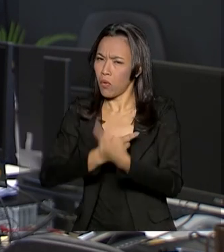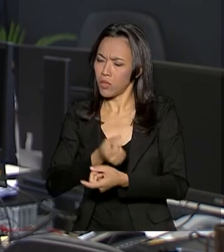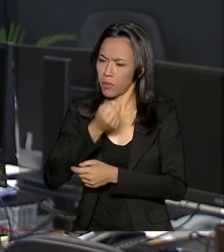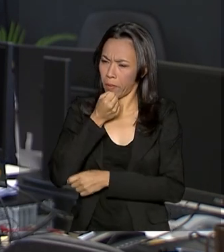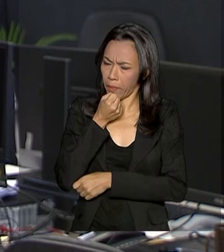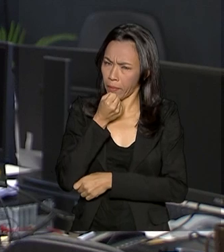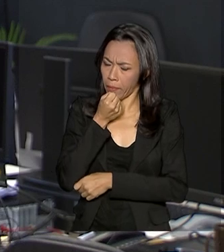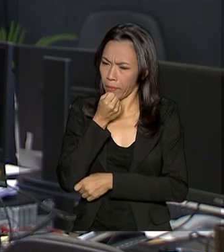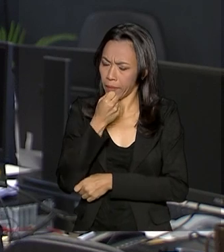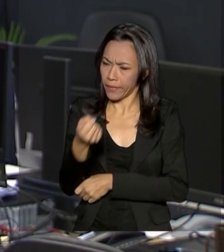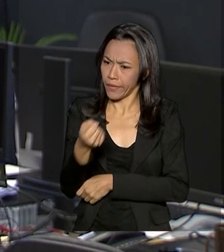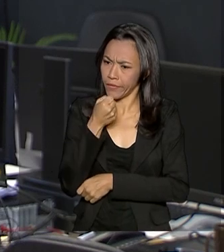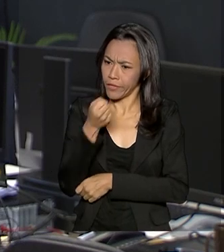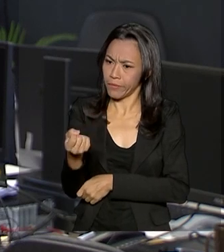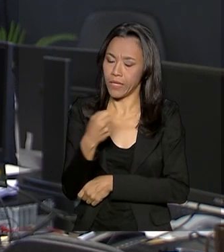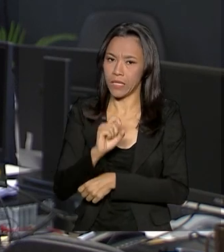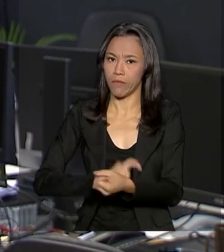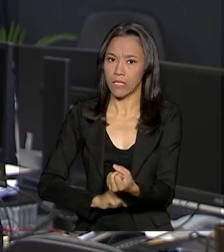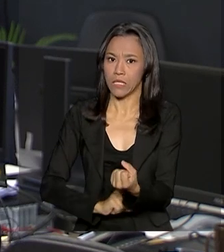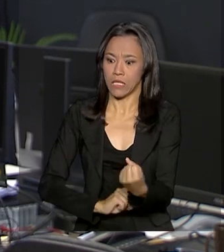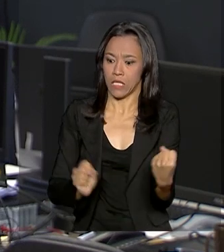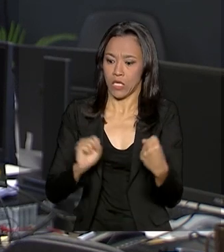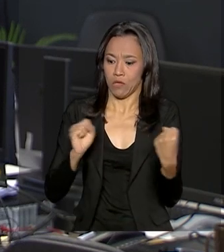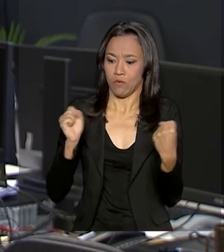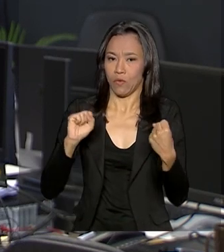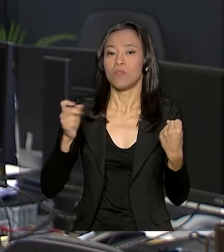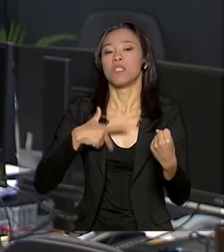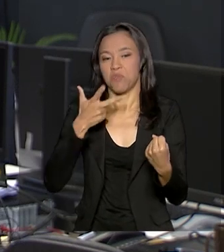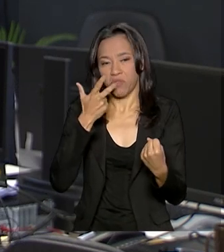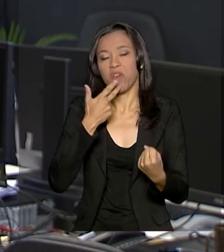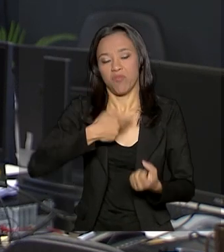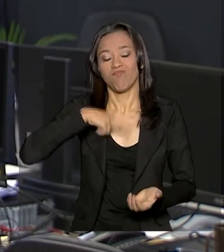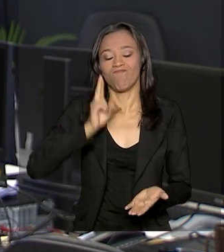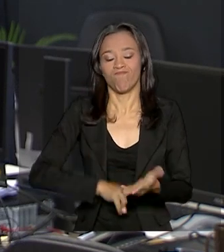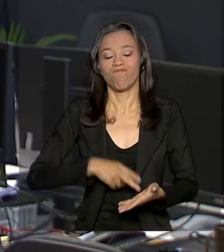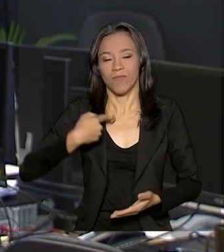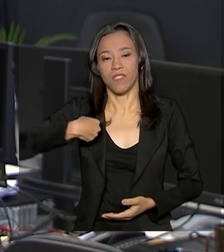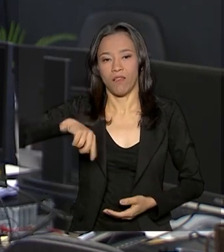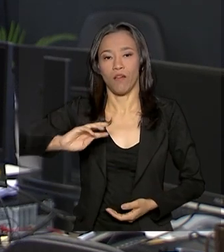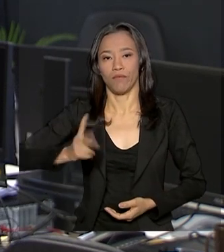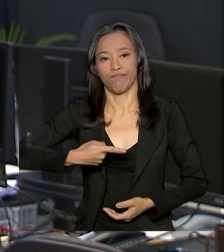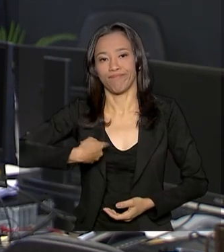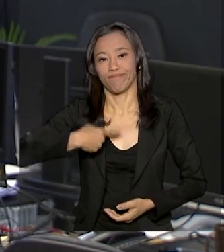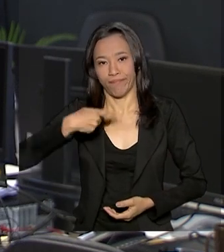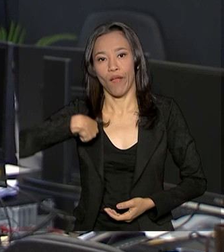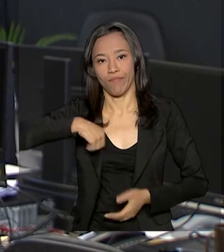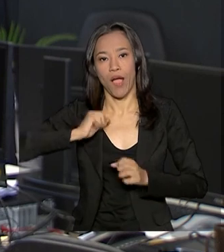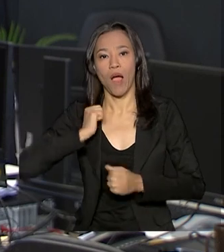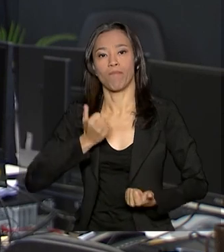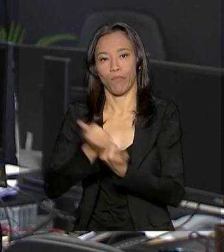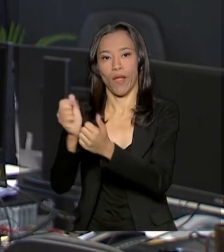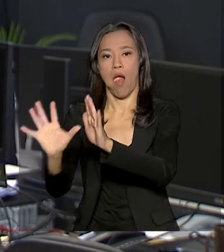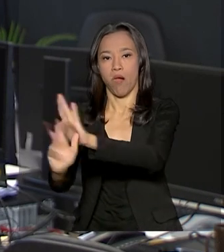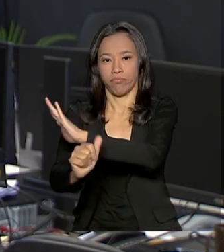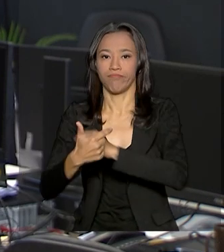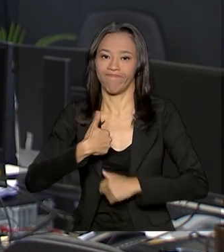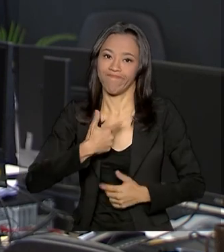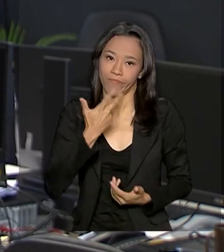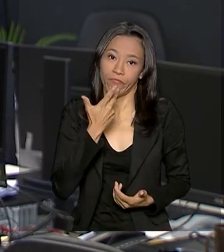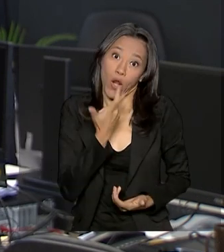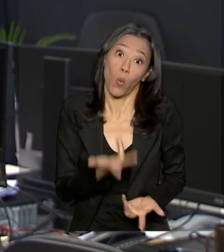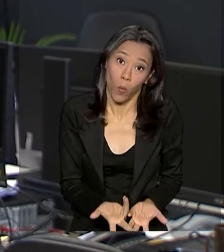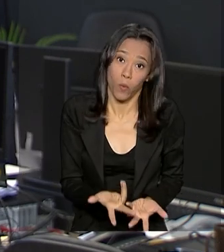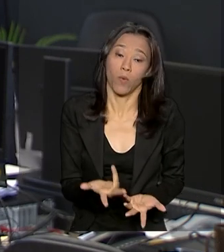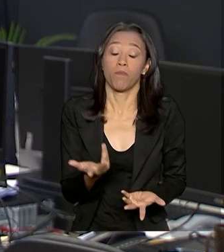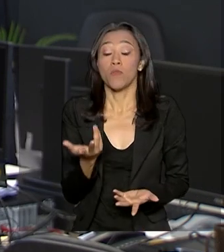roubo ele demonstrou muito nervosismo e confessou a participação no planejamento de toda a ação os outros suspeitos não tiveram os nomes